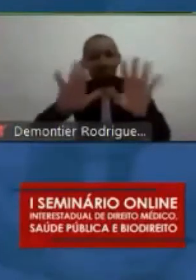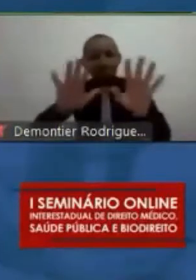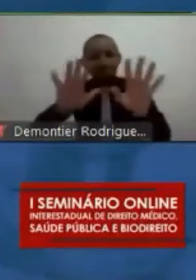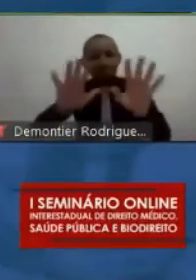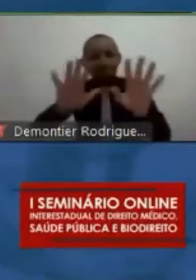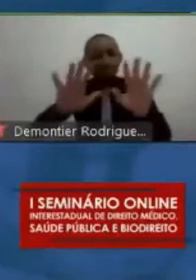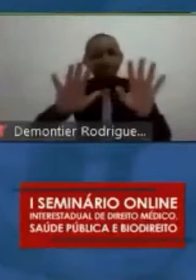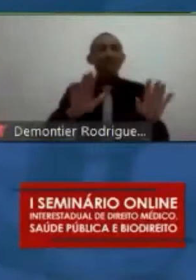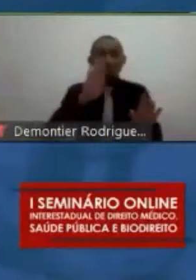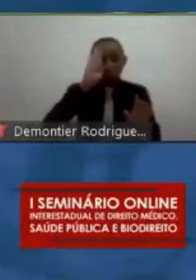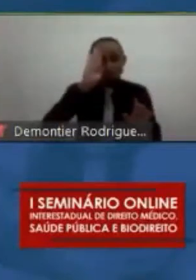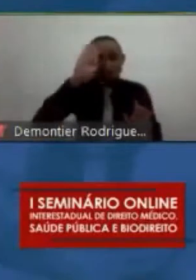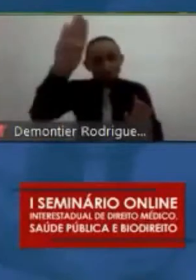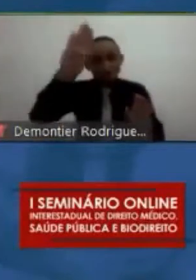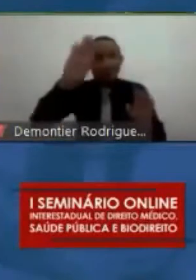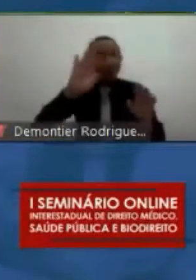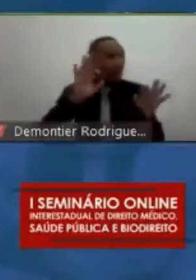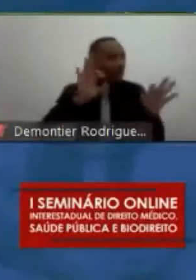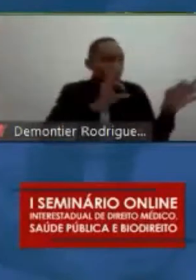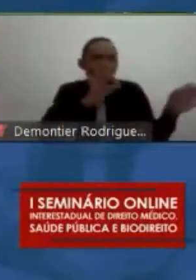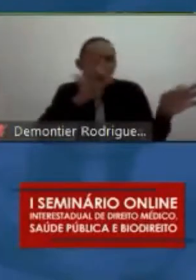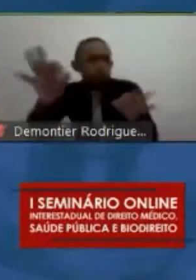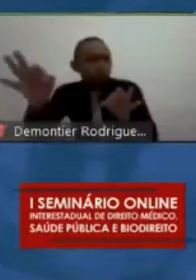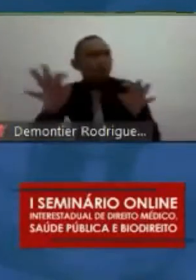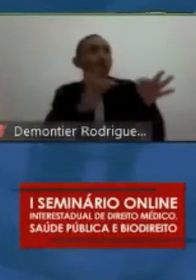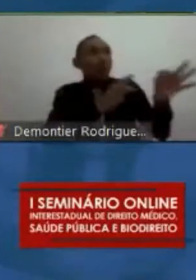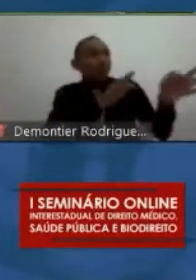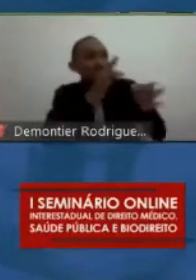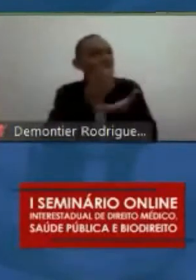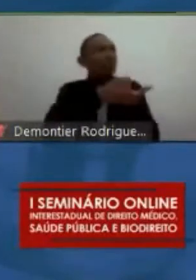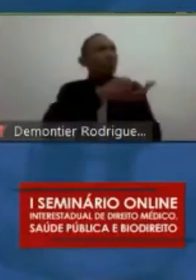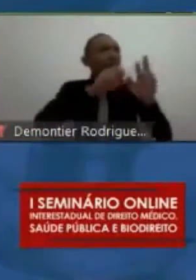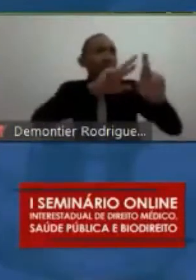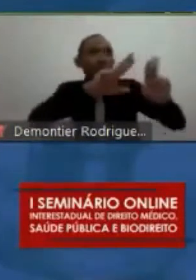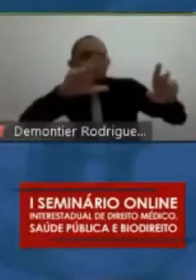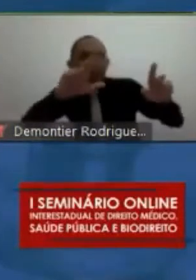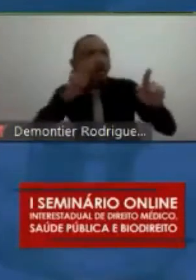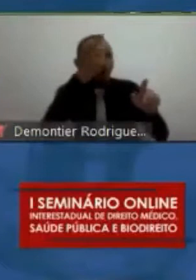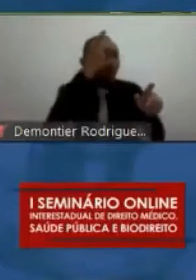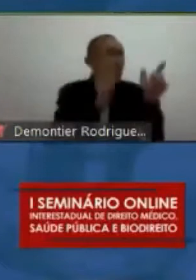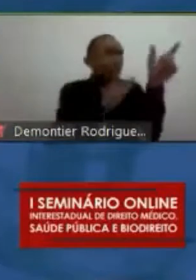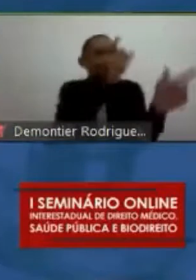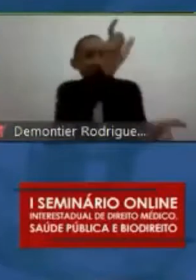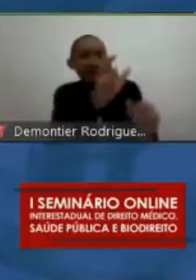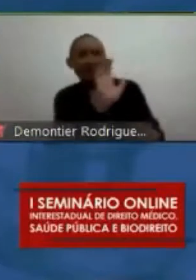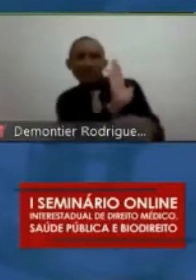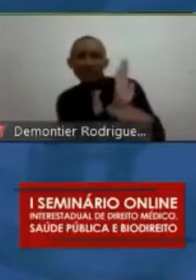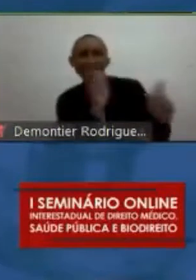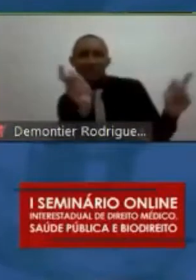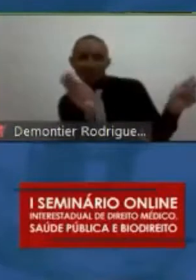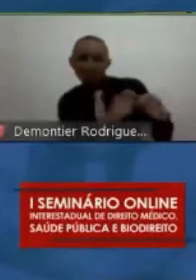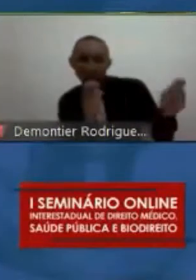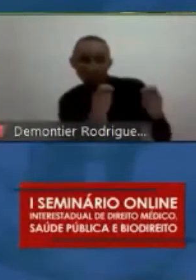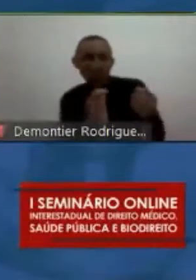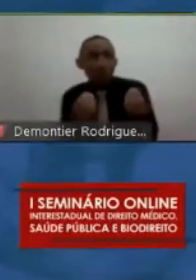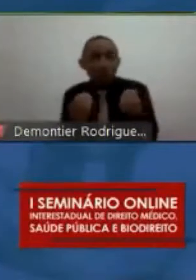Nós precisamos olhar o conjunto do atendimento, porque o gestor ele olha o conjunto, as intervenções, as